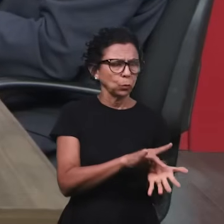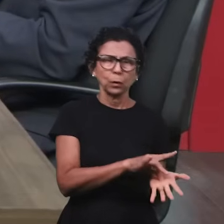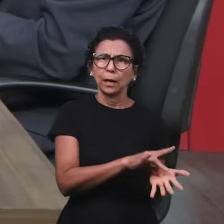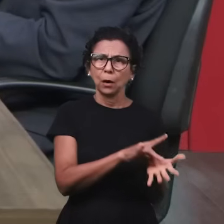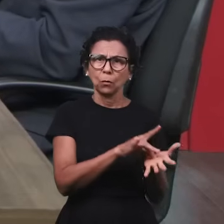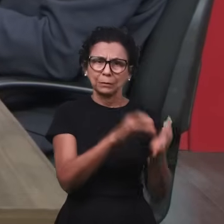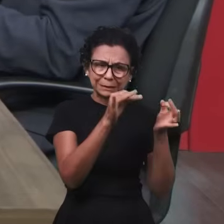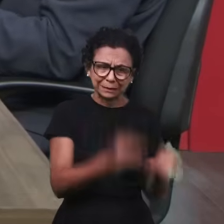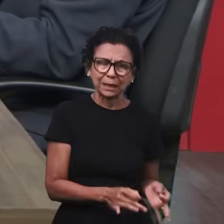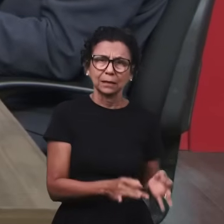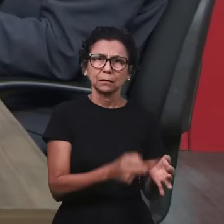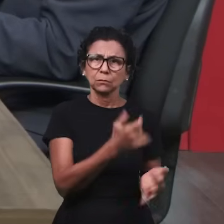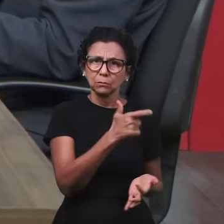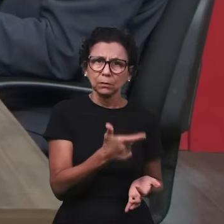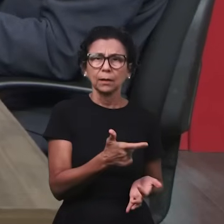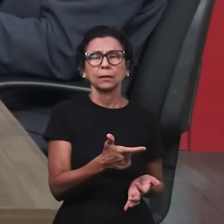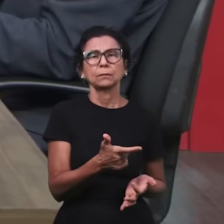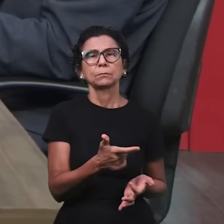tem uma